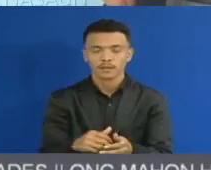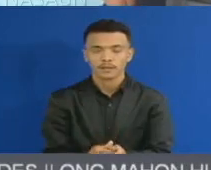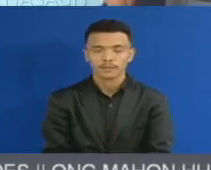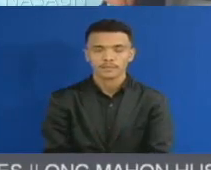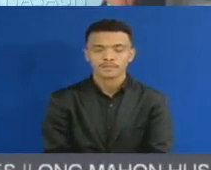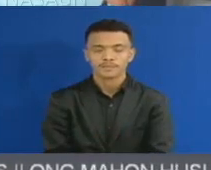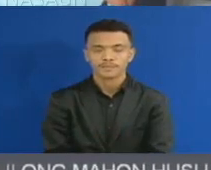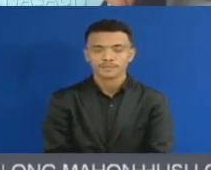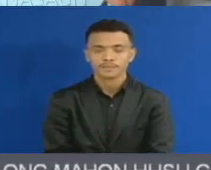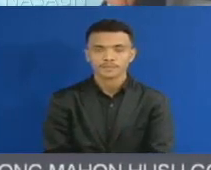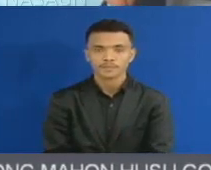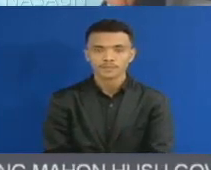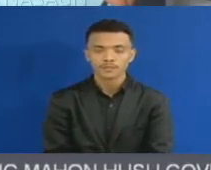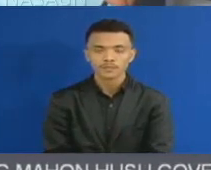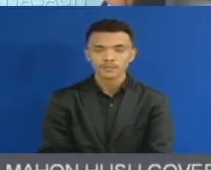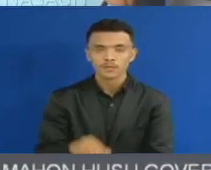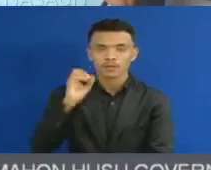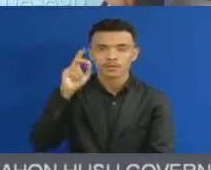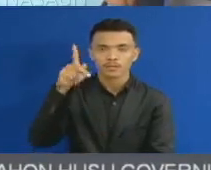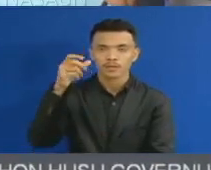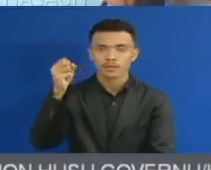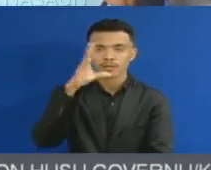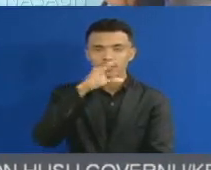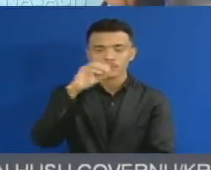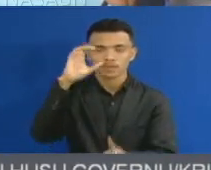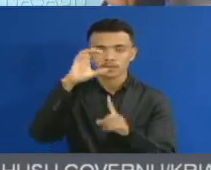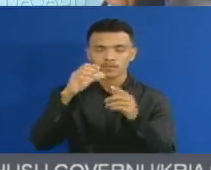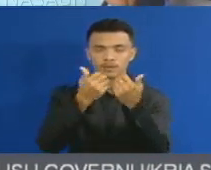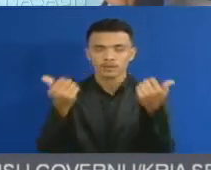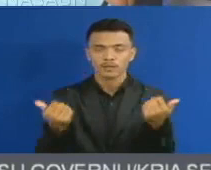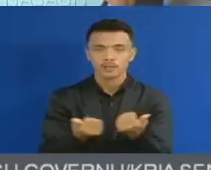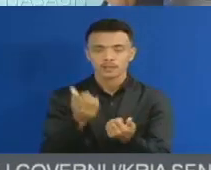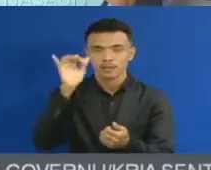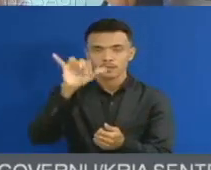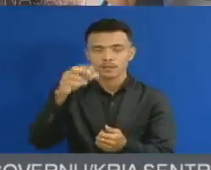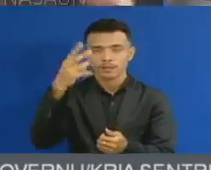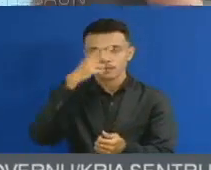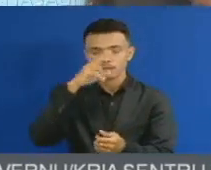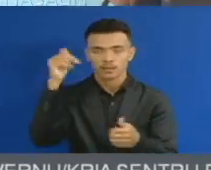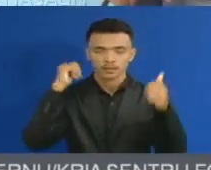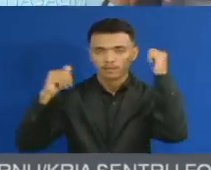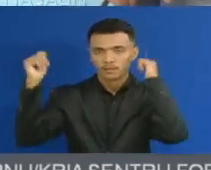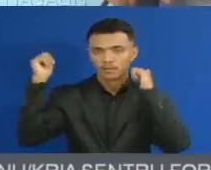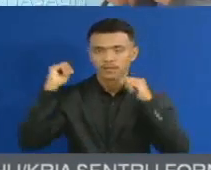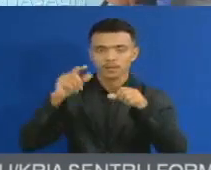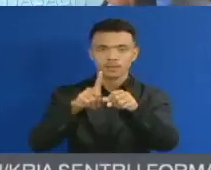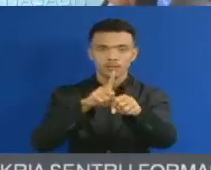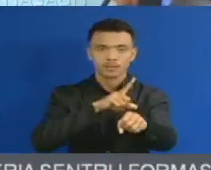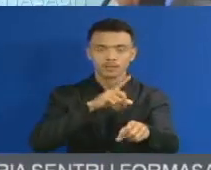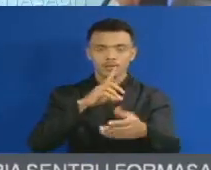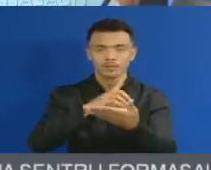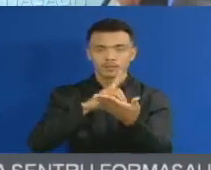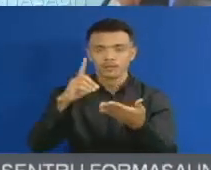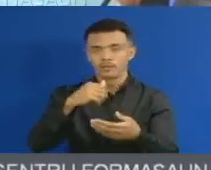so Seifel de Asir hare ba atividade ne si clear liu antong ia semana ko tu